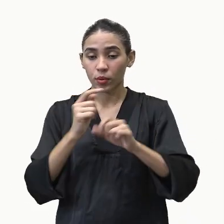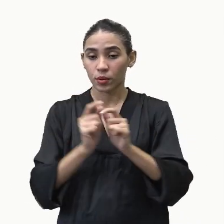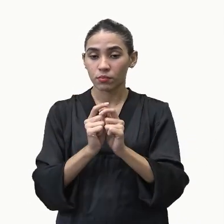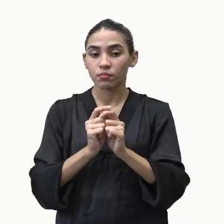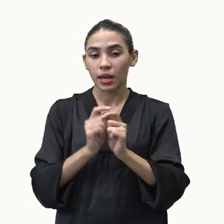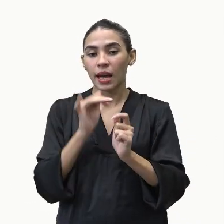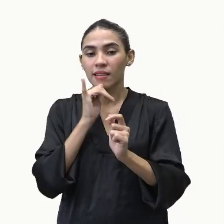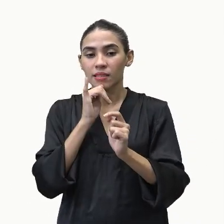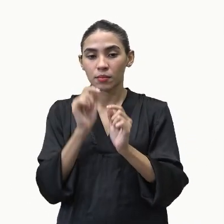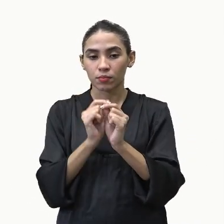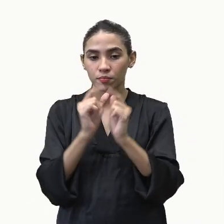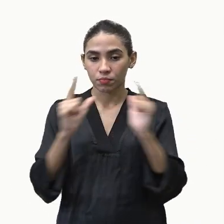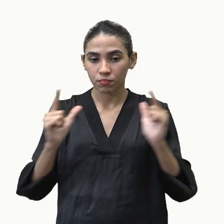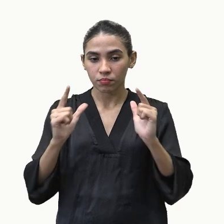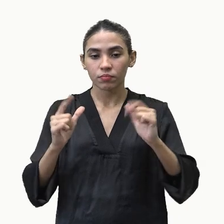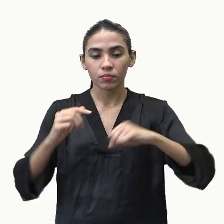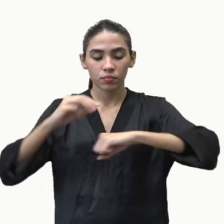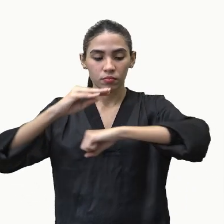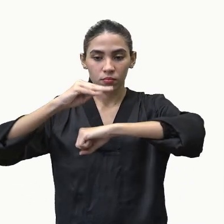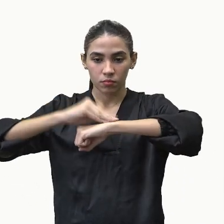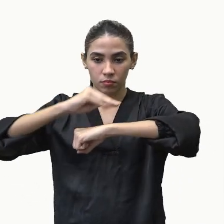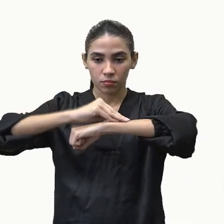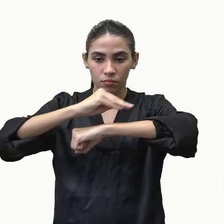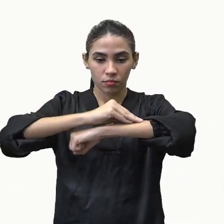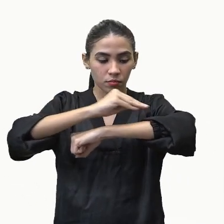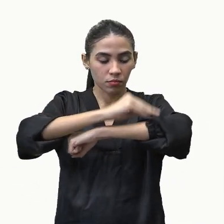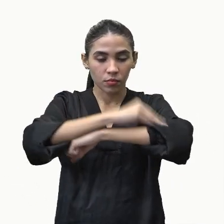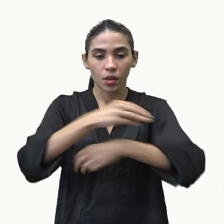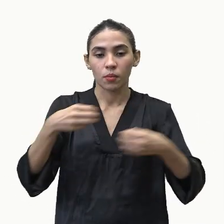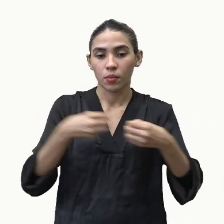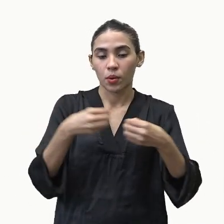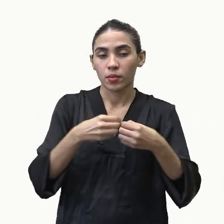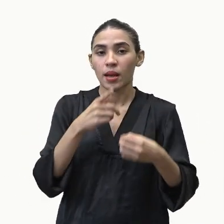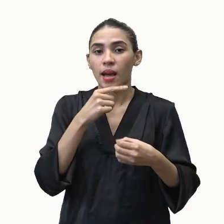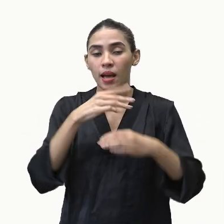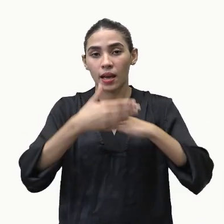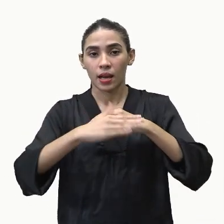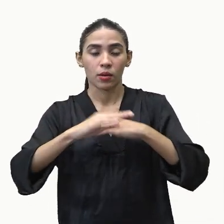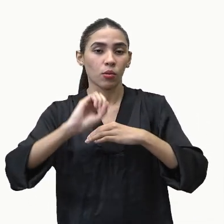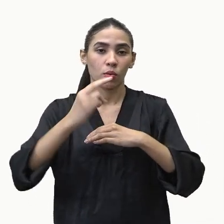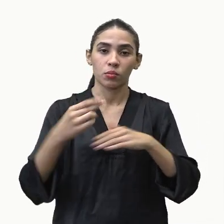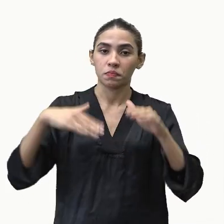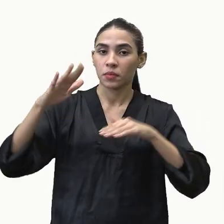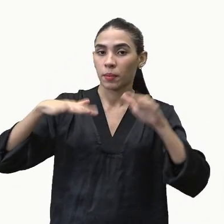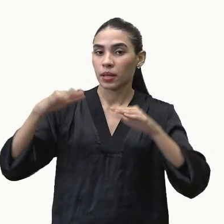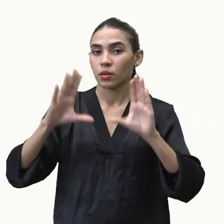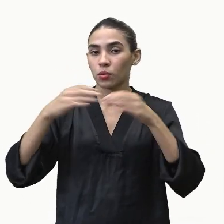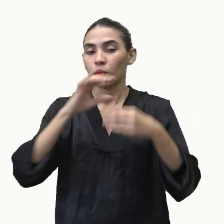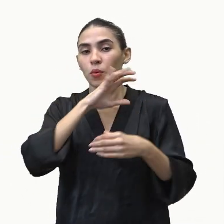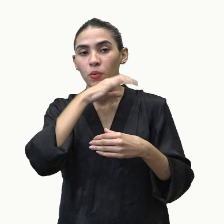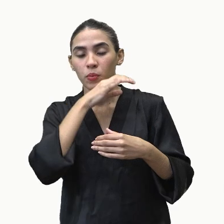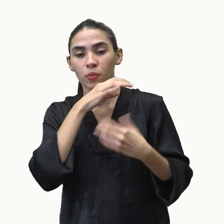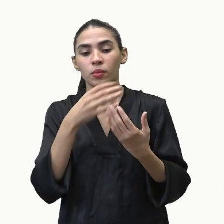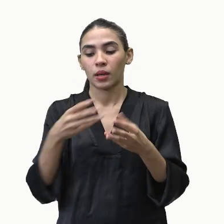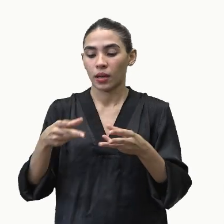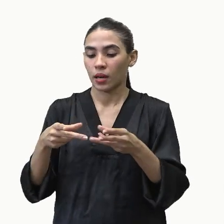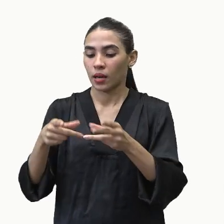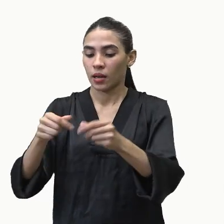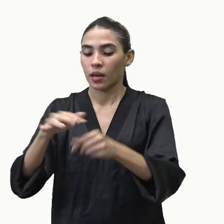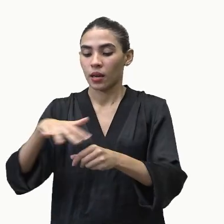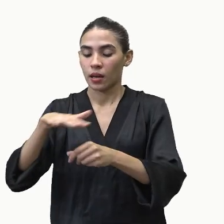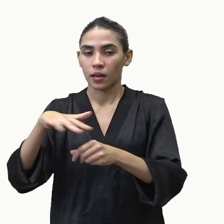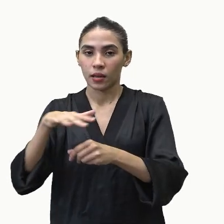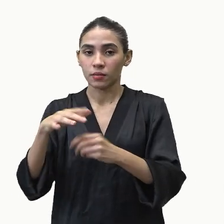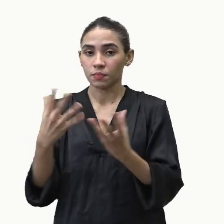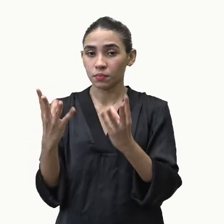podem ficar ou próximos de ambientes aquáticos, ou, dependendo da espécie, em ambientes mais secos, porque tem algumas espécies